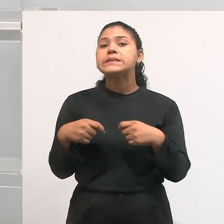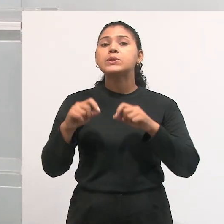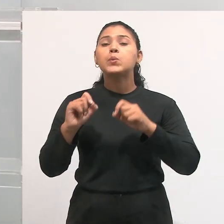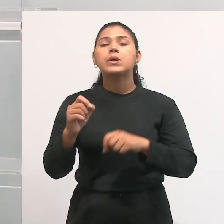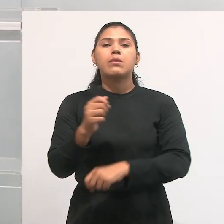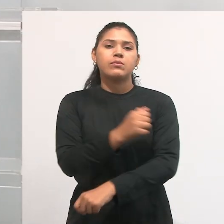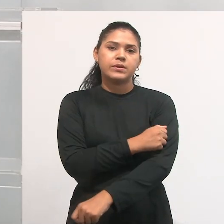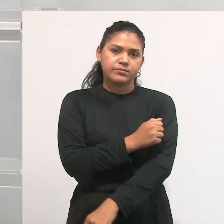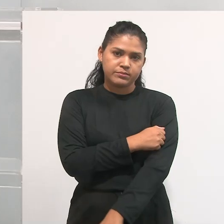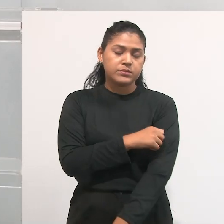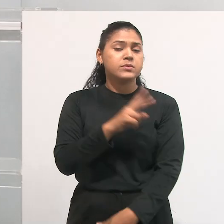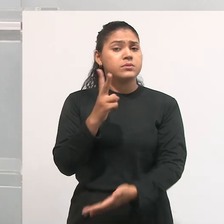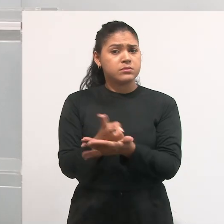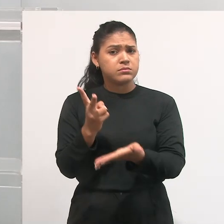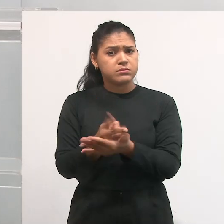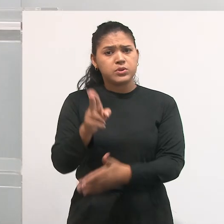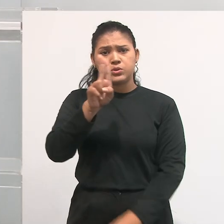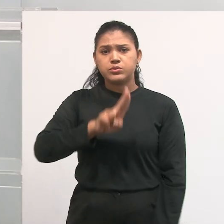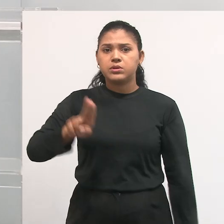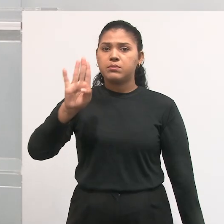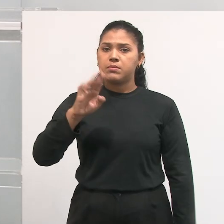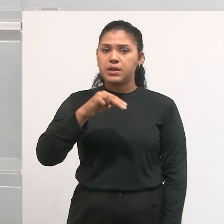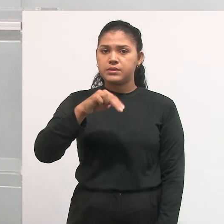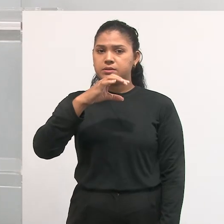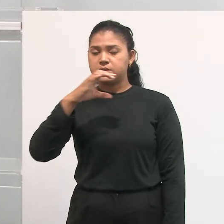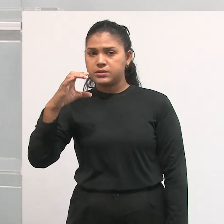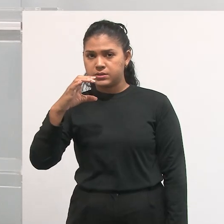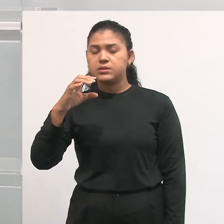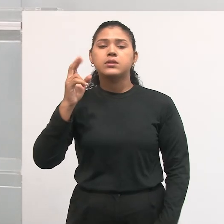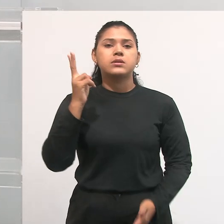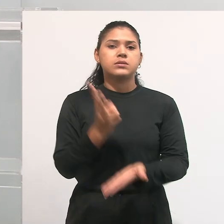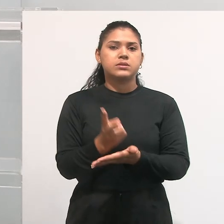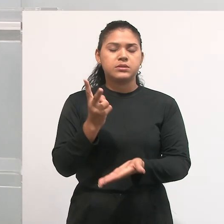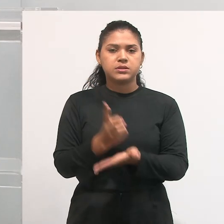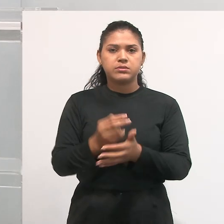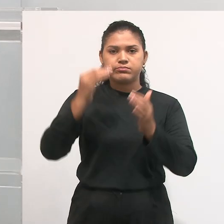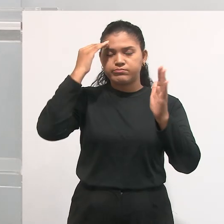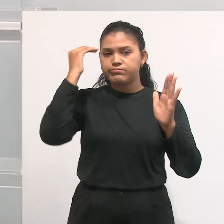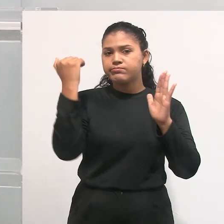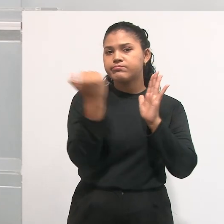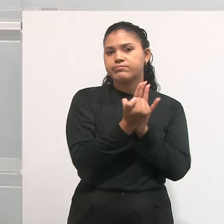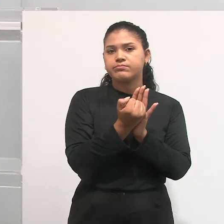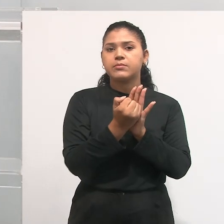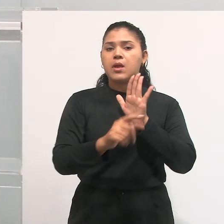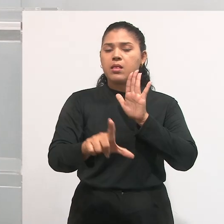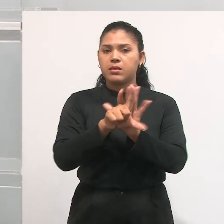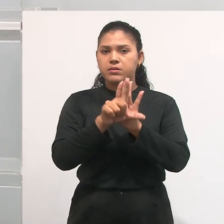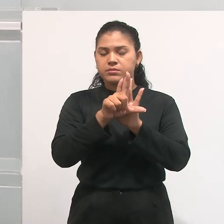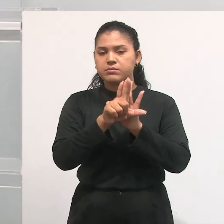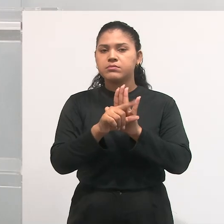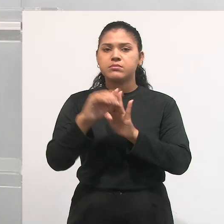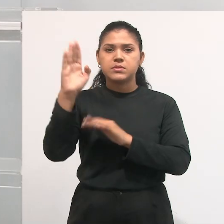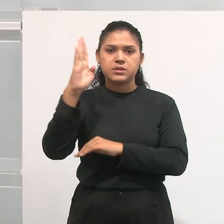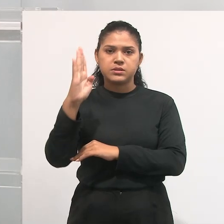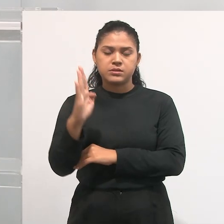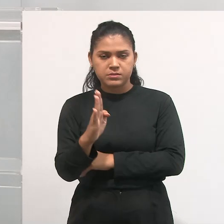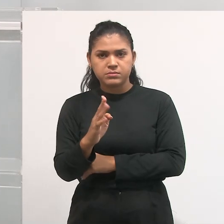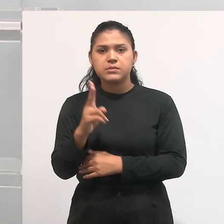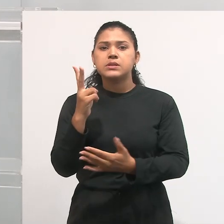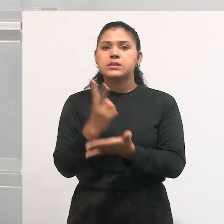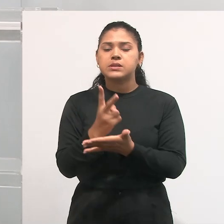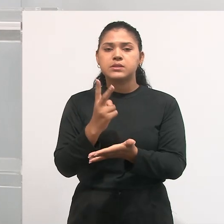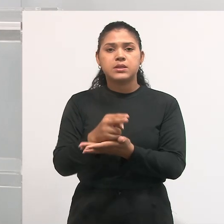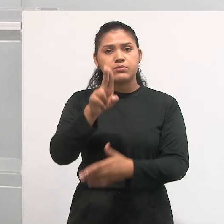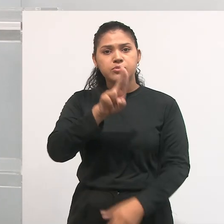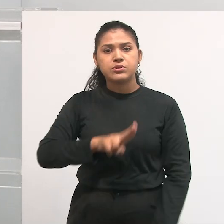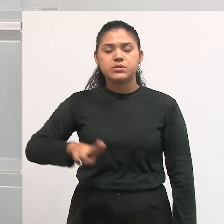diretrizes curriculares, porque o nosso sistema é normativo, a gente parte do geral para, né, para a escola, parte das